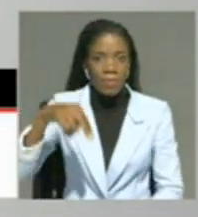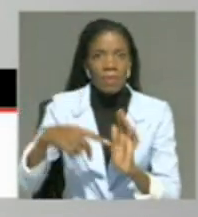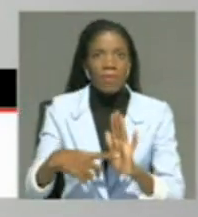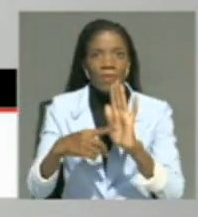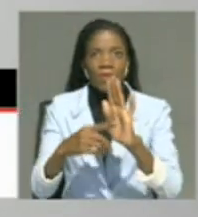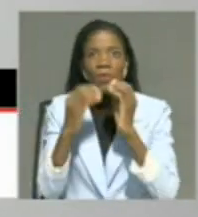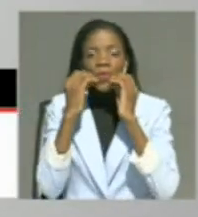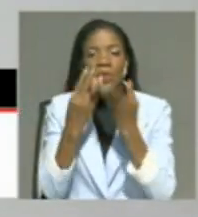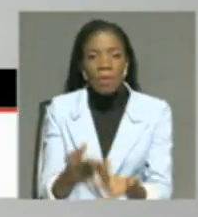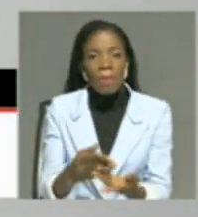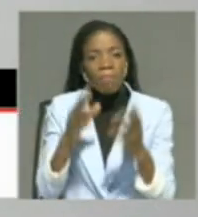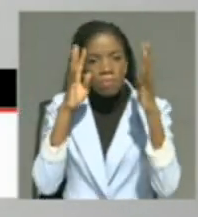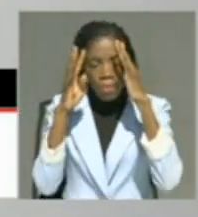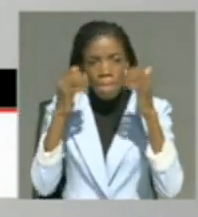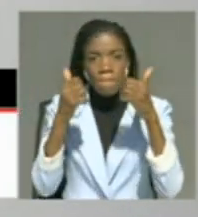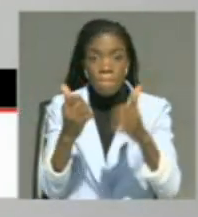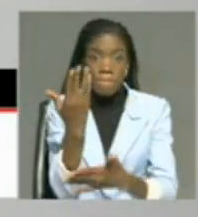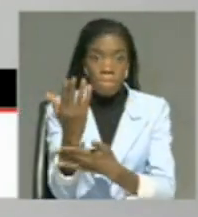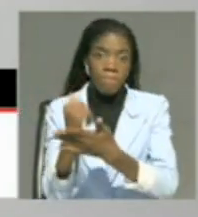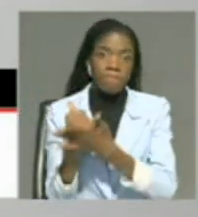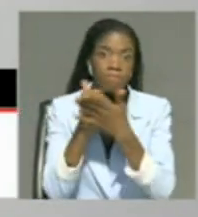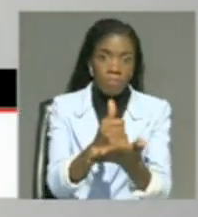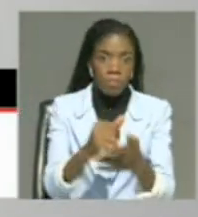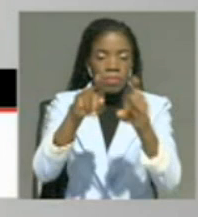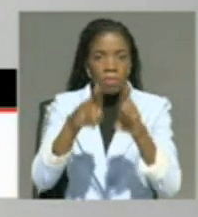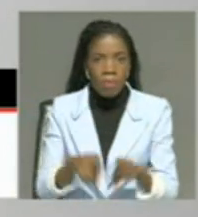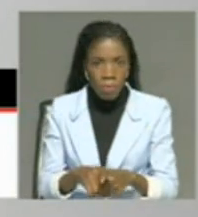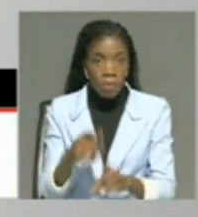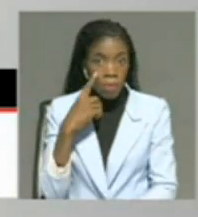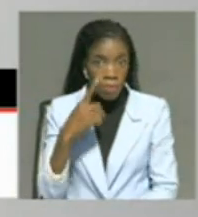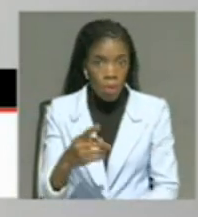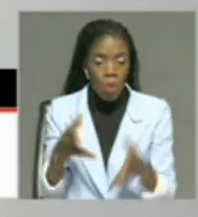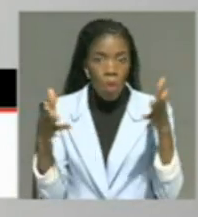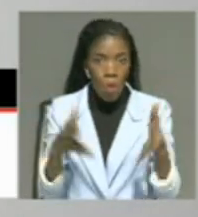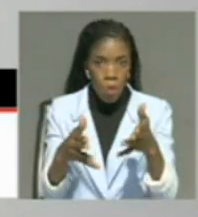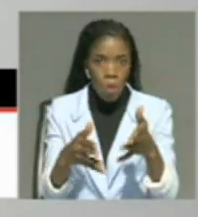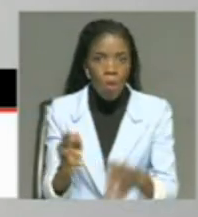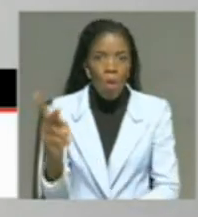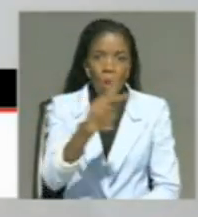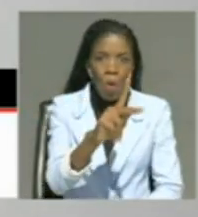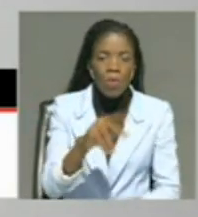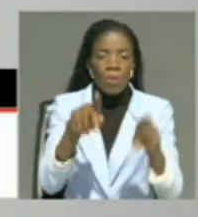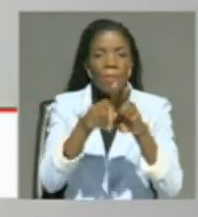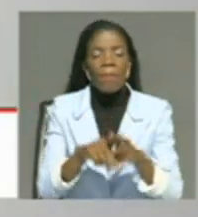tomar contacto, analisar, pedir ajuda, assessoria que nós temos aqui, os